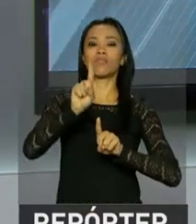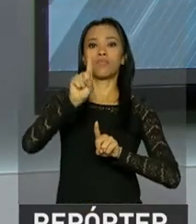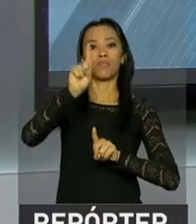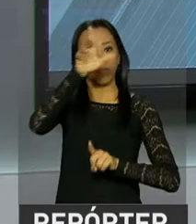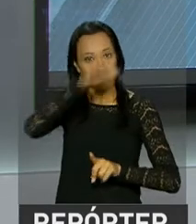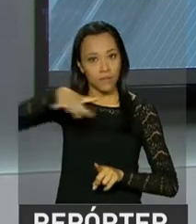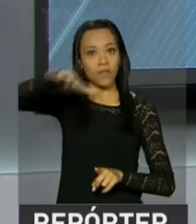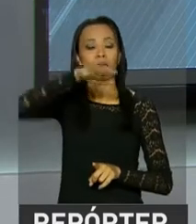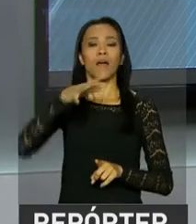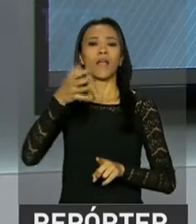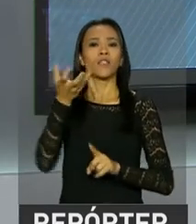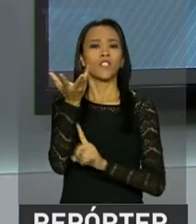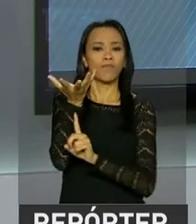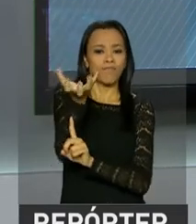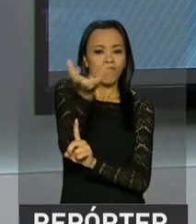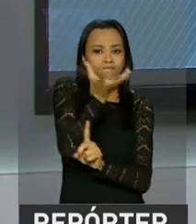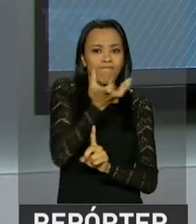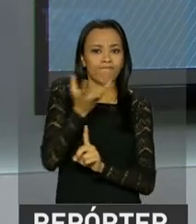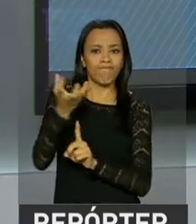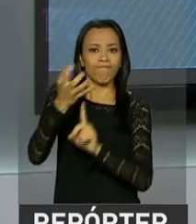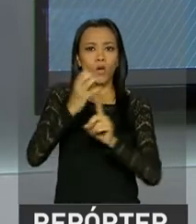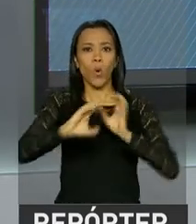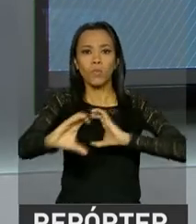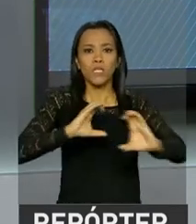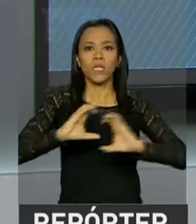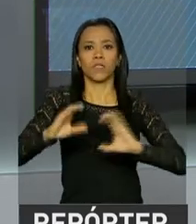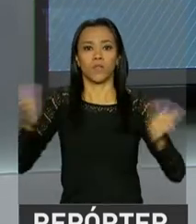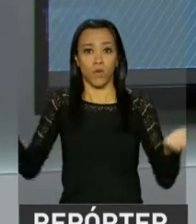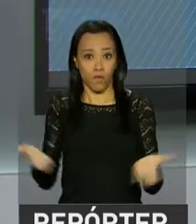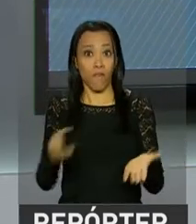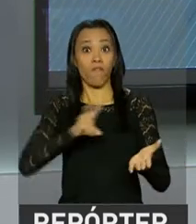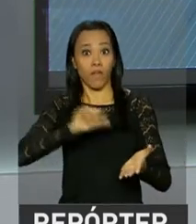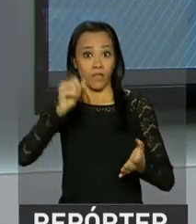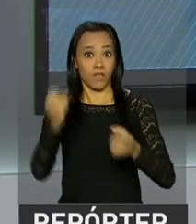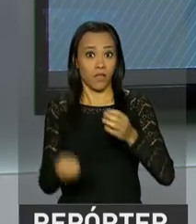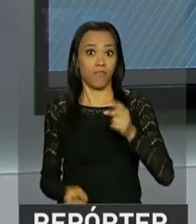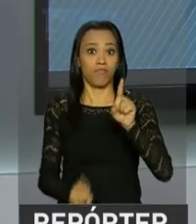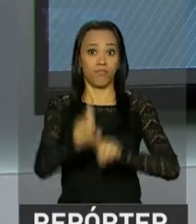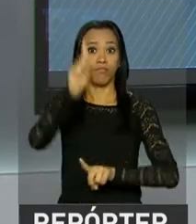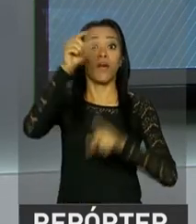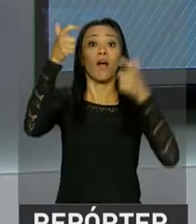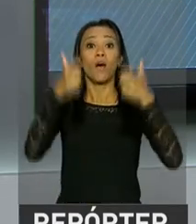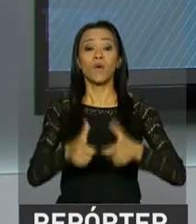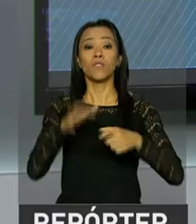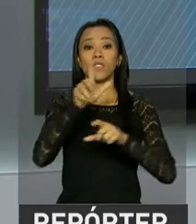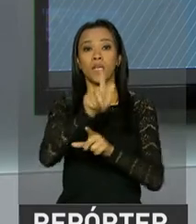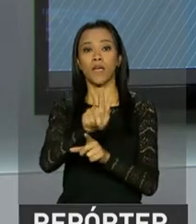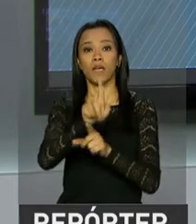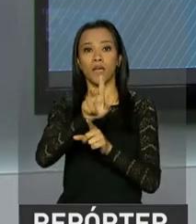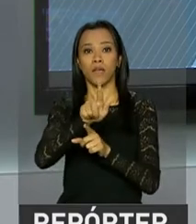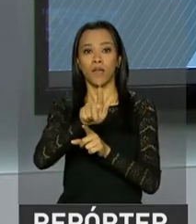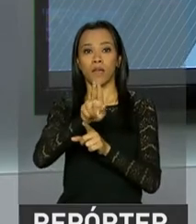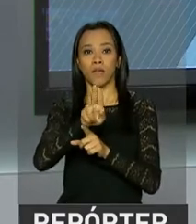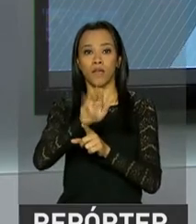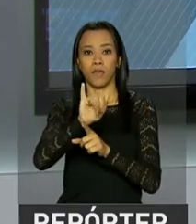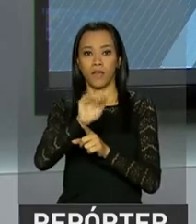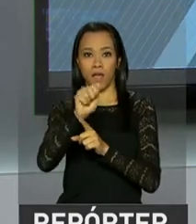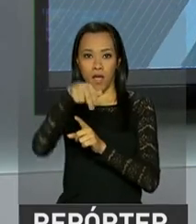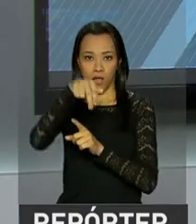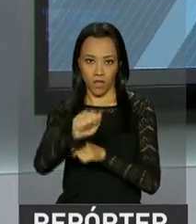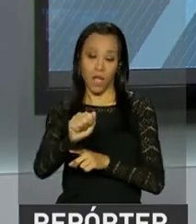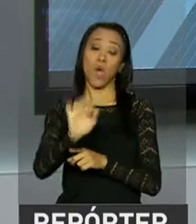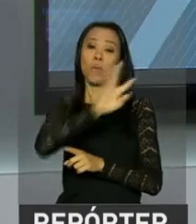e defesa vai ser lançado hoje lá na guiana francesa o presidente michel temer vai acompanhar o lançamento